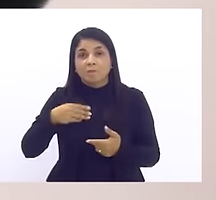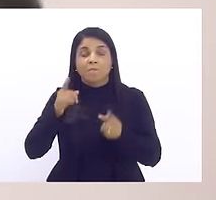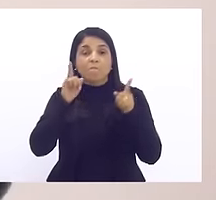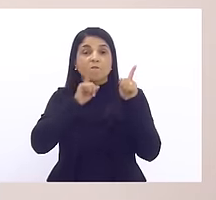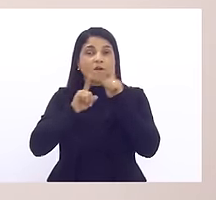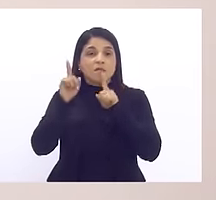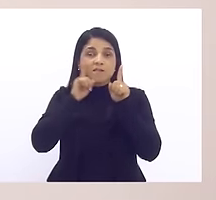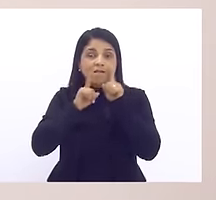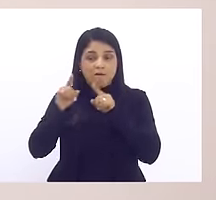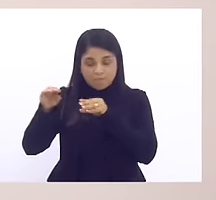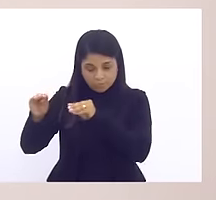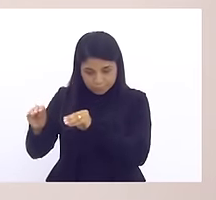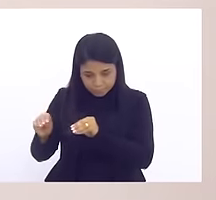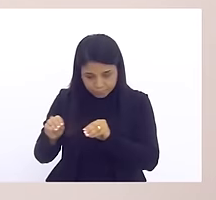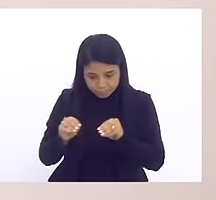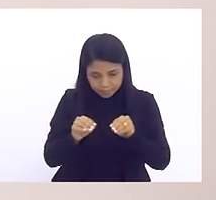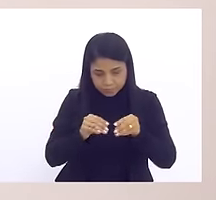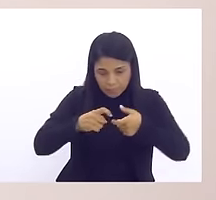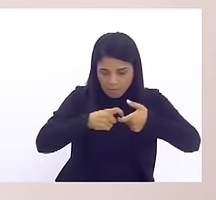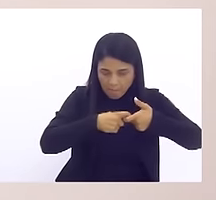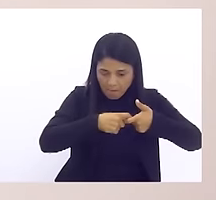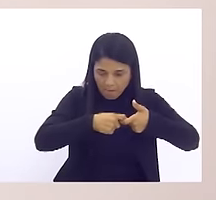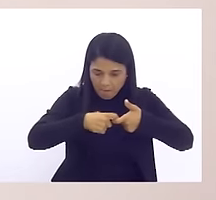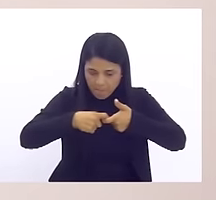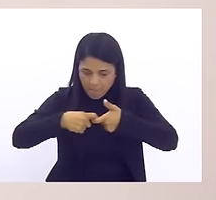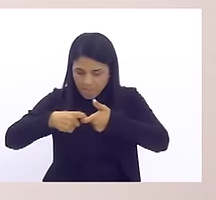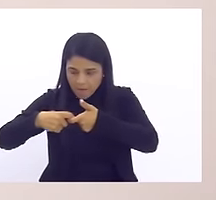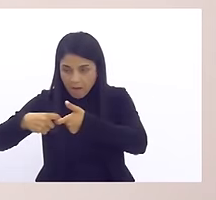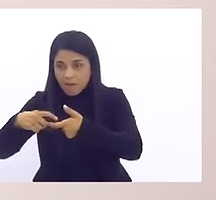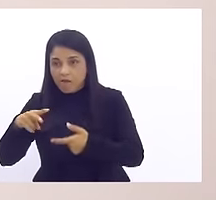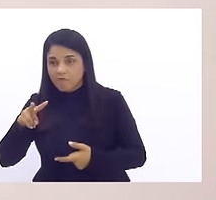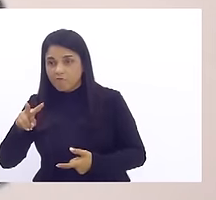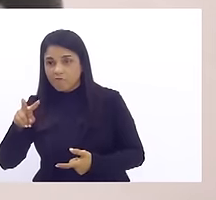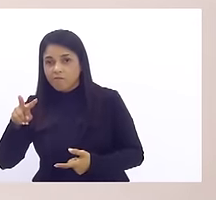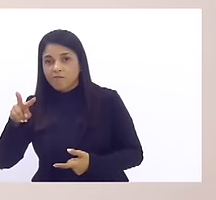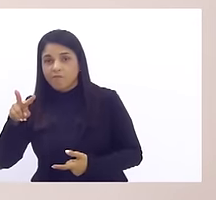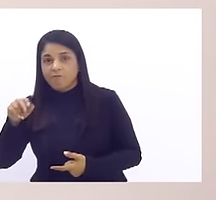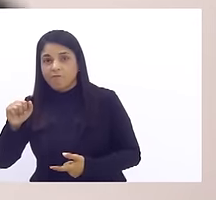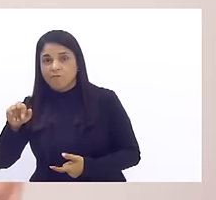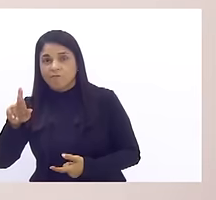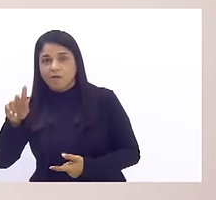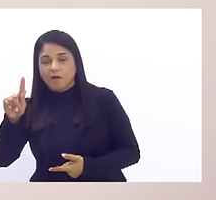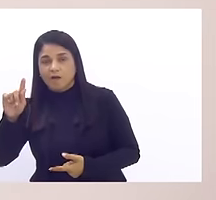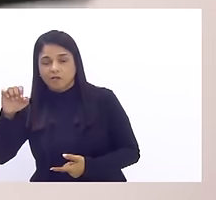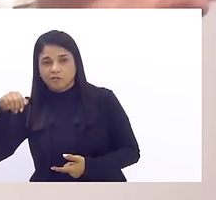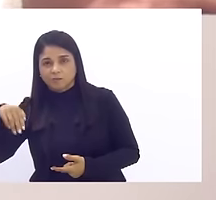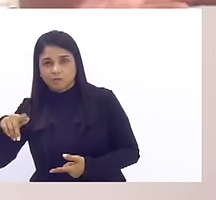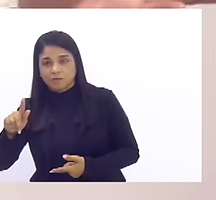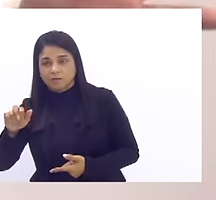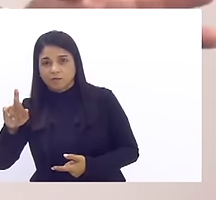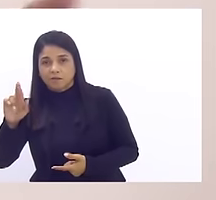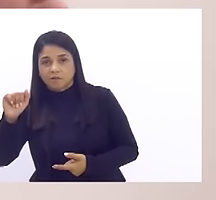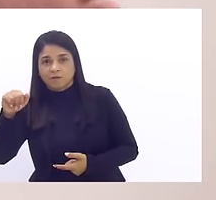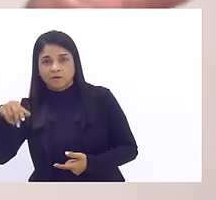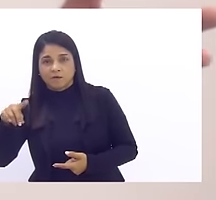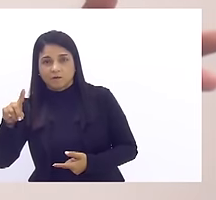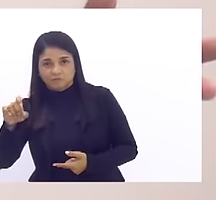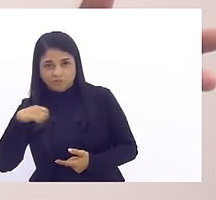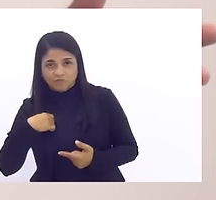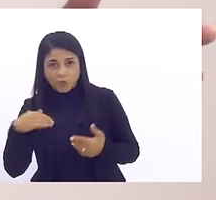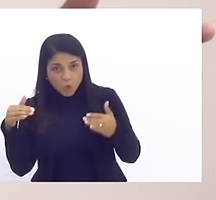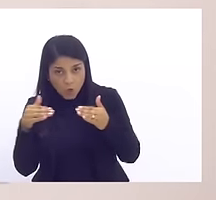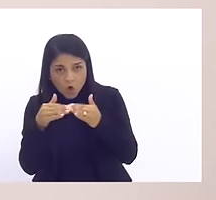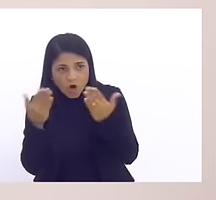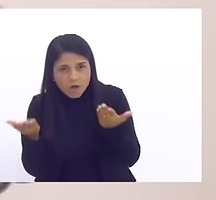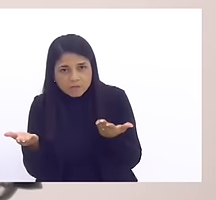o carro rebocado e para Vargem Grande o cara sai de São Gonçalo Vargem Grande isso tem coerência